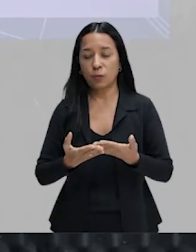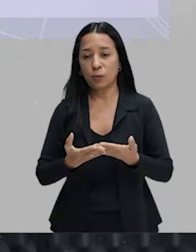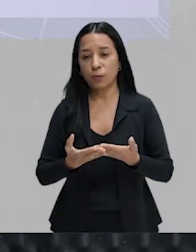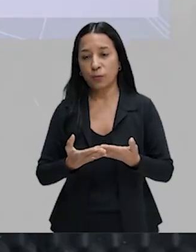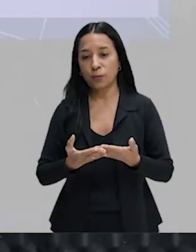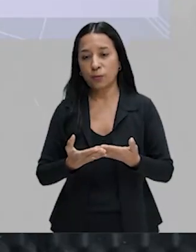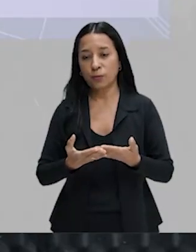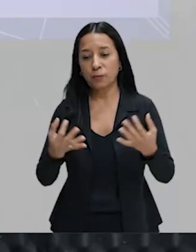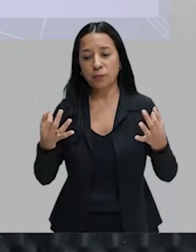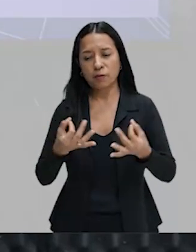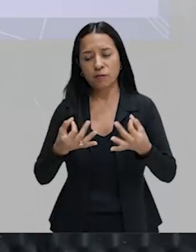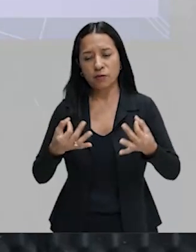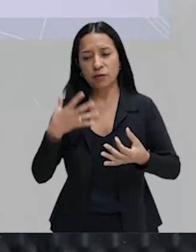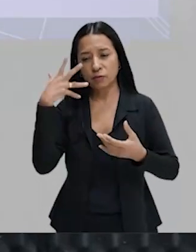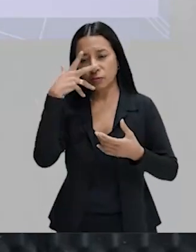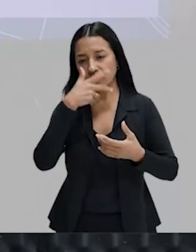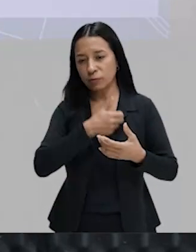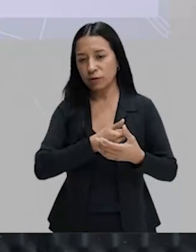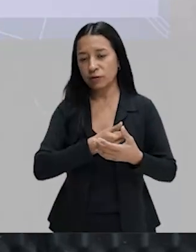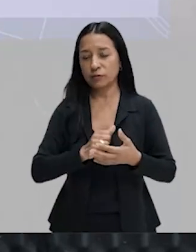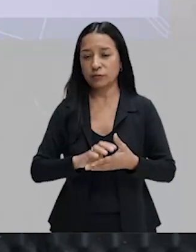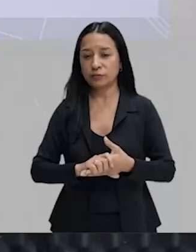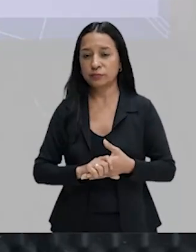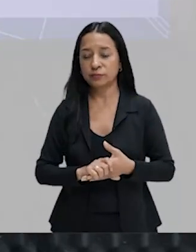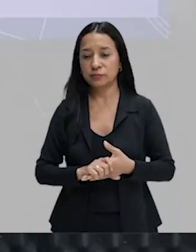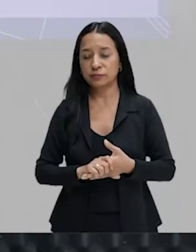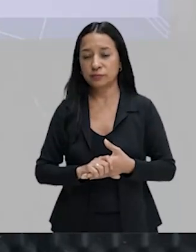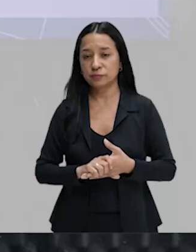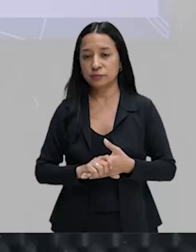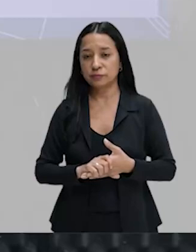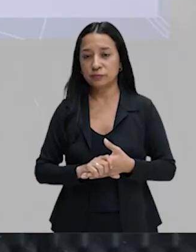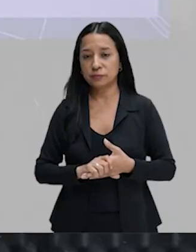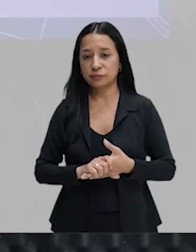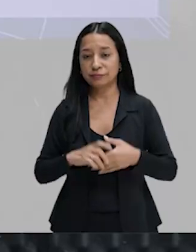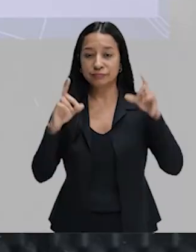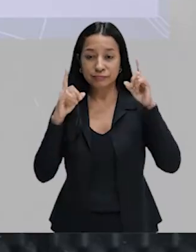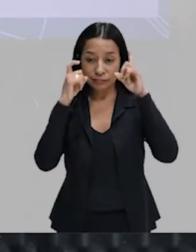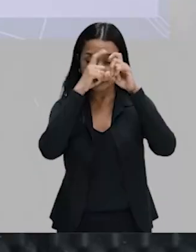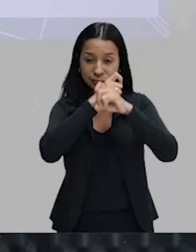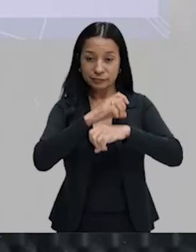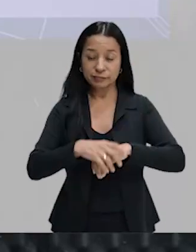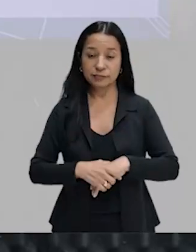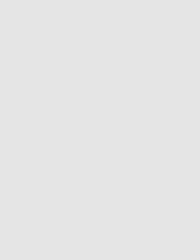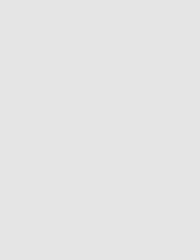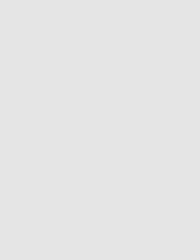perfeito, pelo belo, pelo ético. Compliquei?